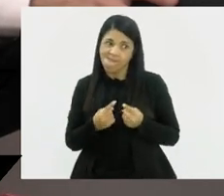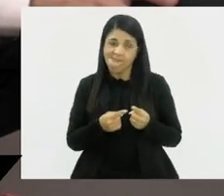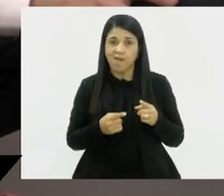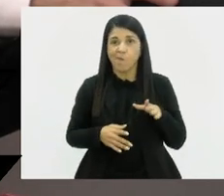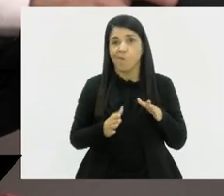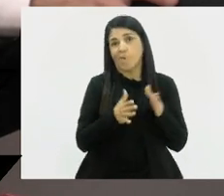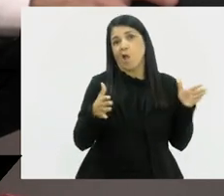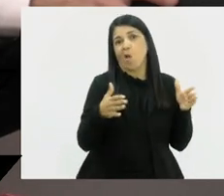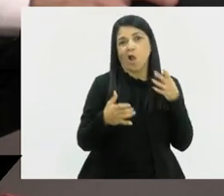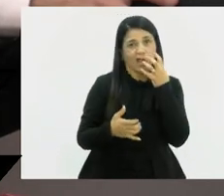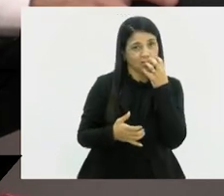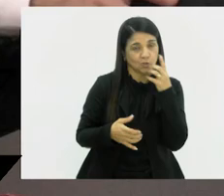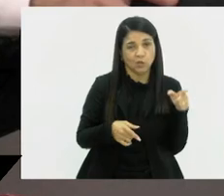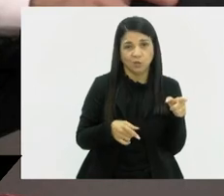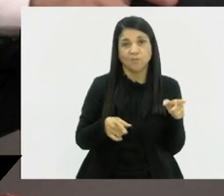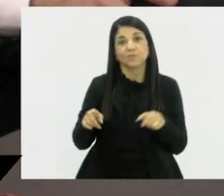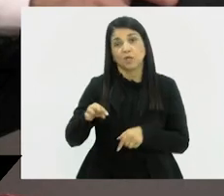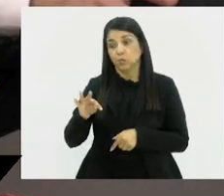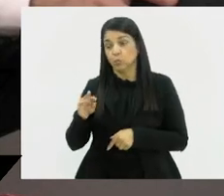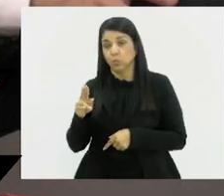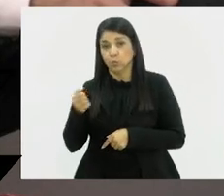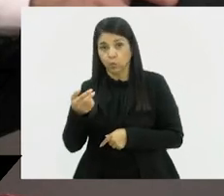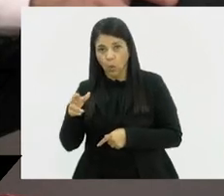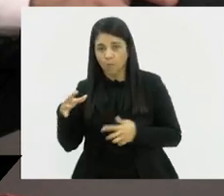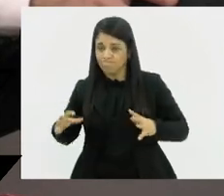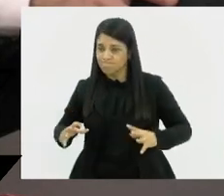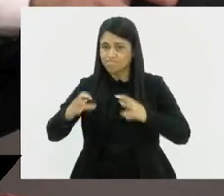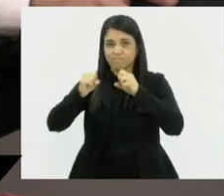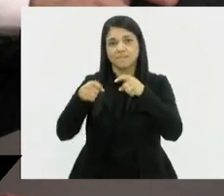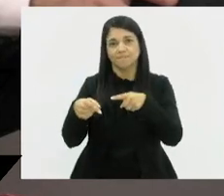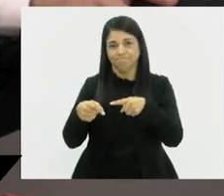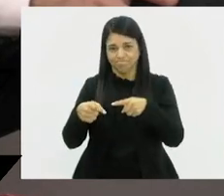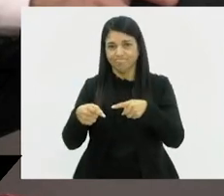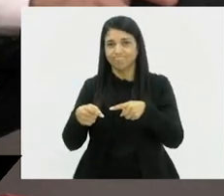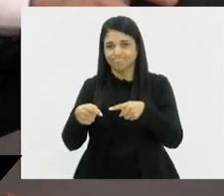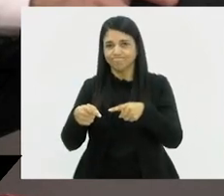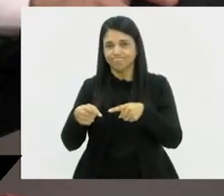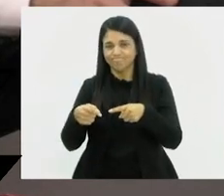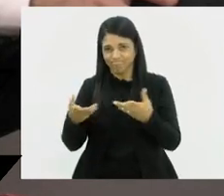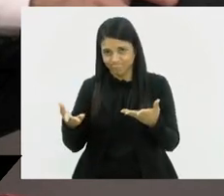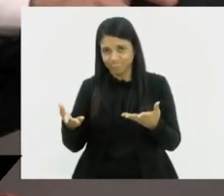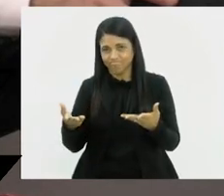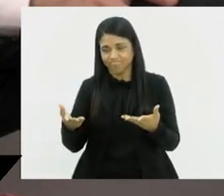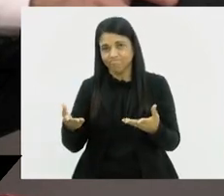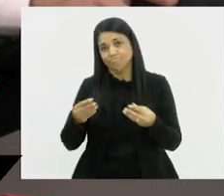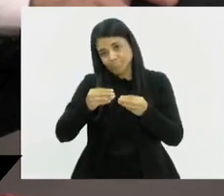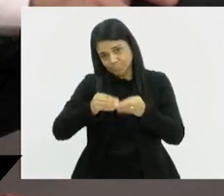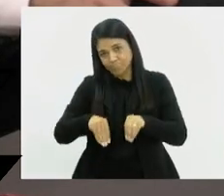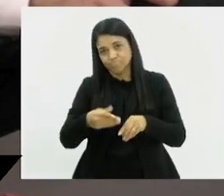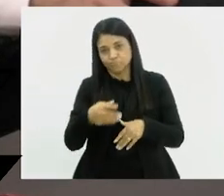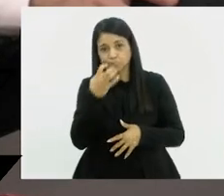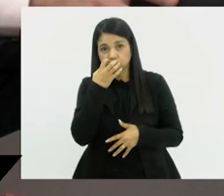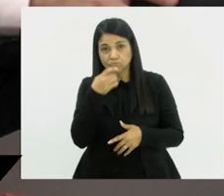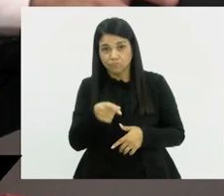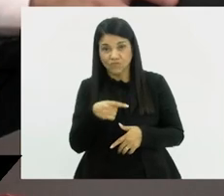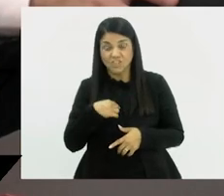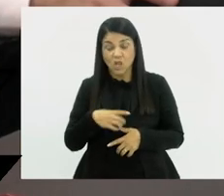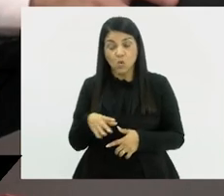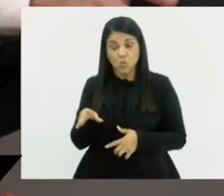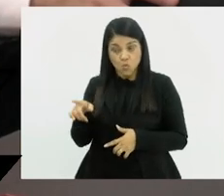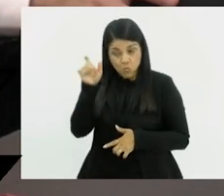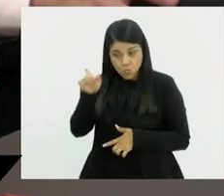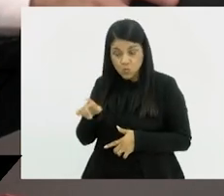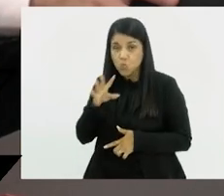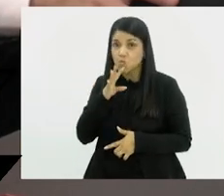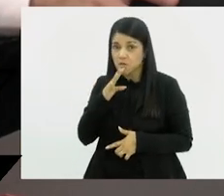E aí pode vir um tutor a se meter numa briga de cães e ele vai sair lesado. Então, se o tutor ele conhece as